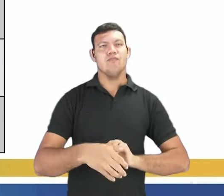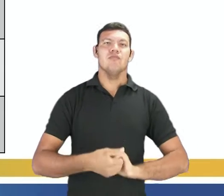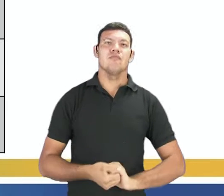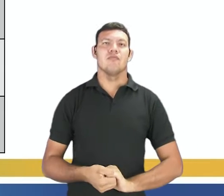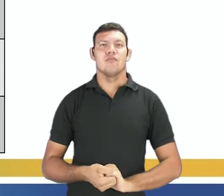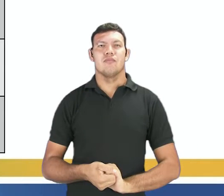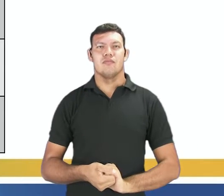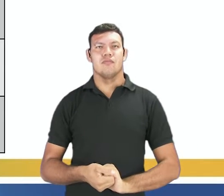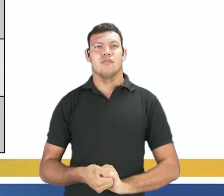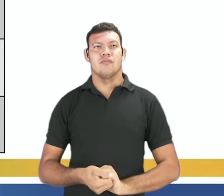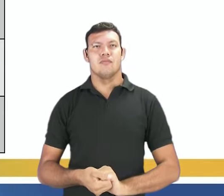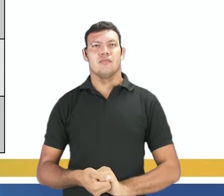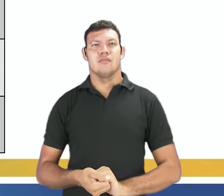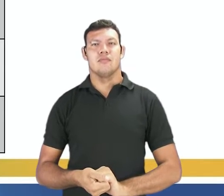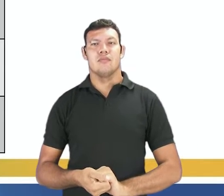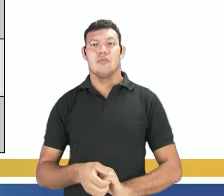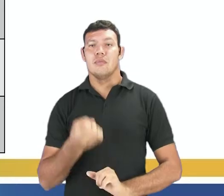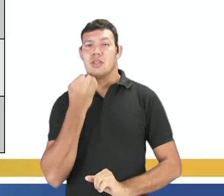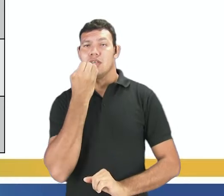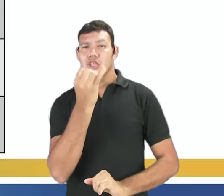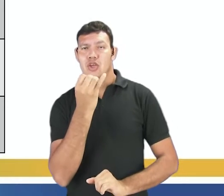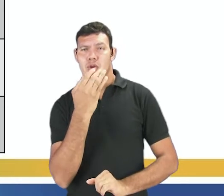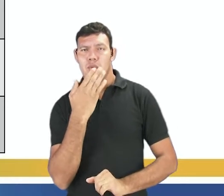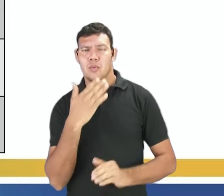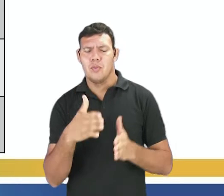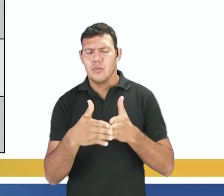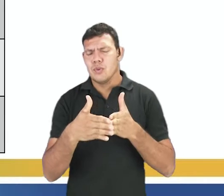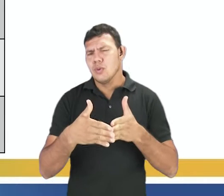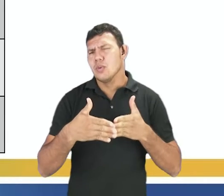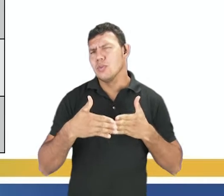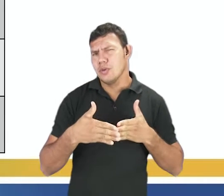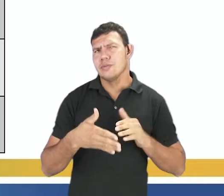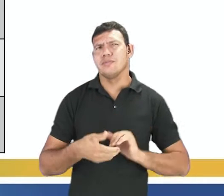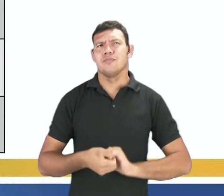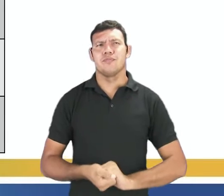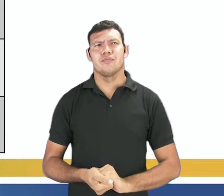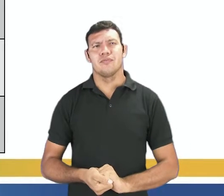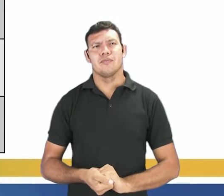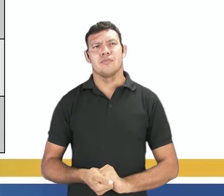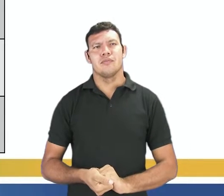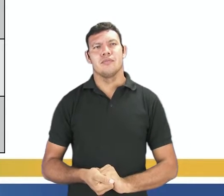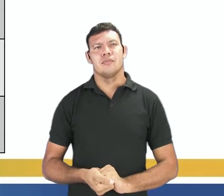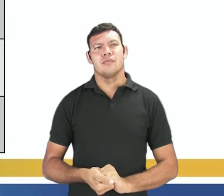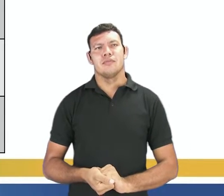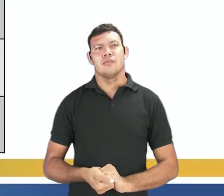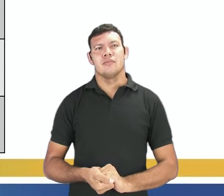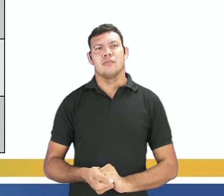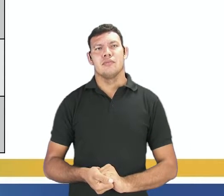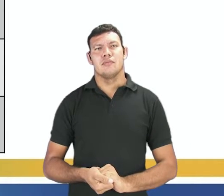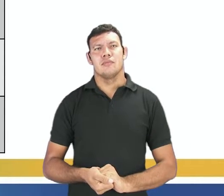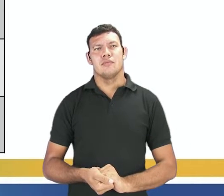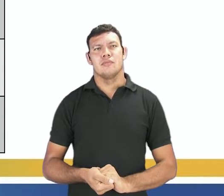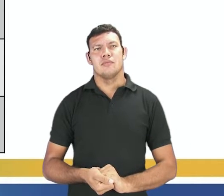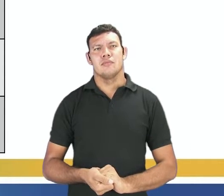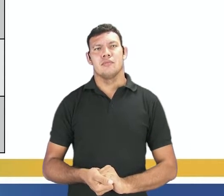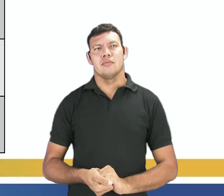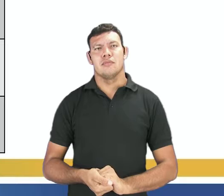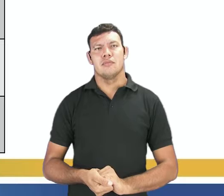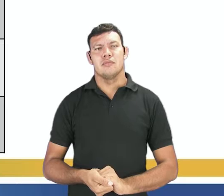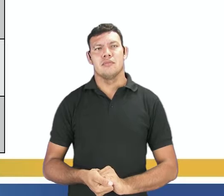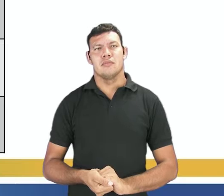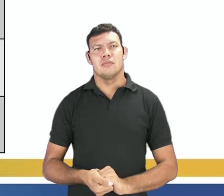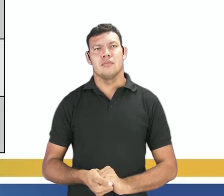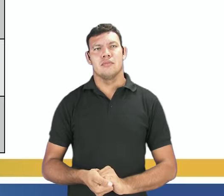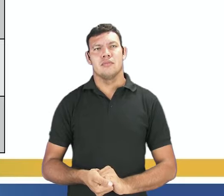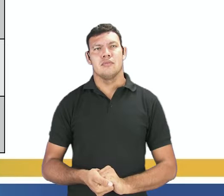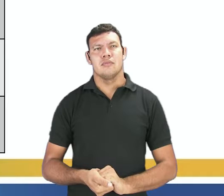please para fazer uma solicitação. Então, olha só como fica. Come here please. Dá